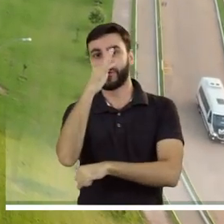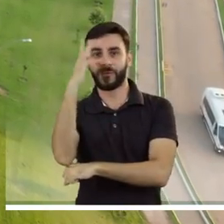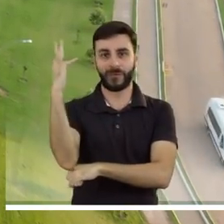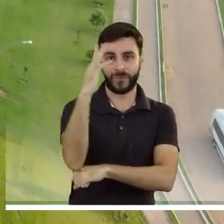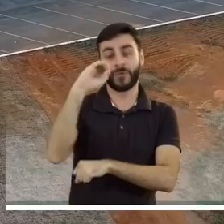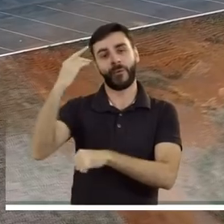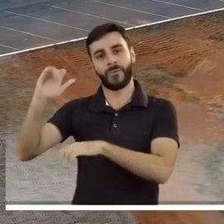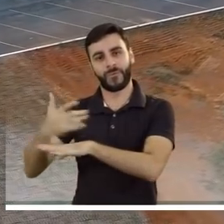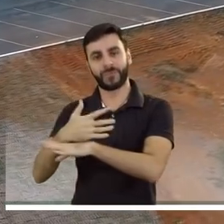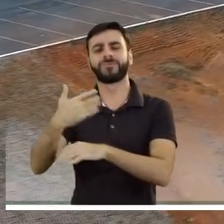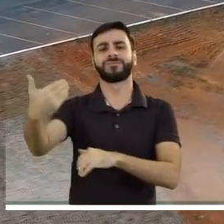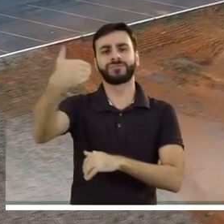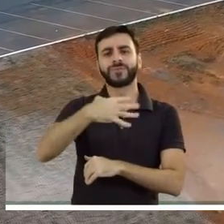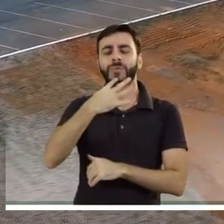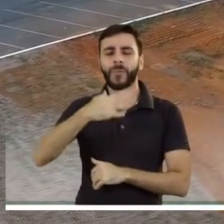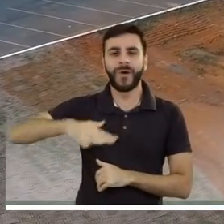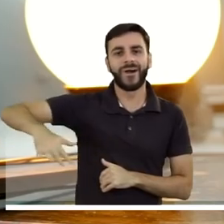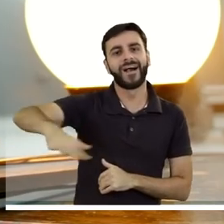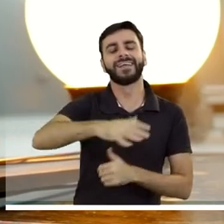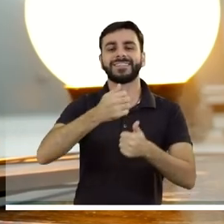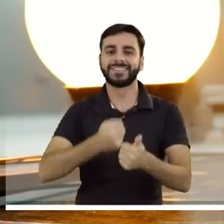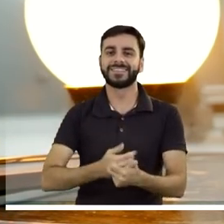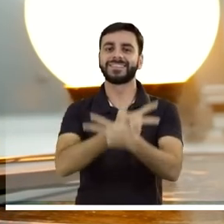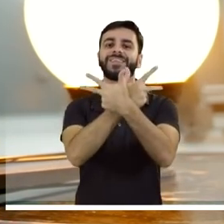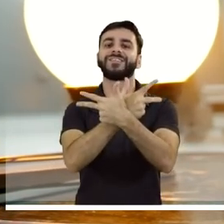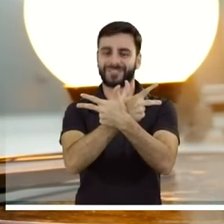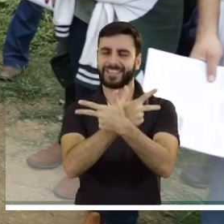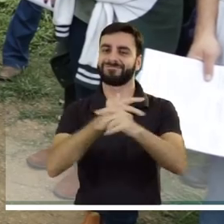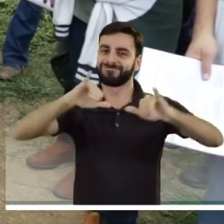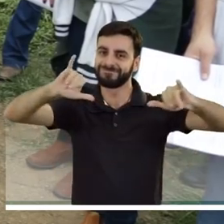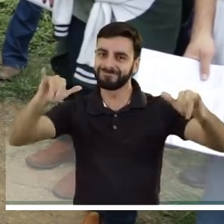de perto esse mundo de inovação, de